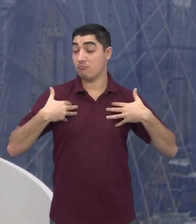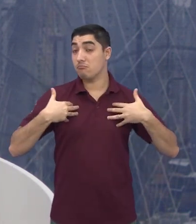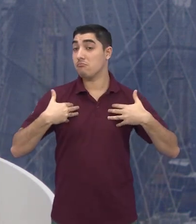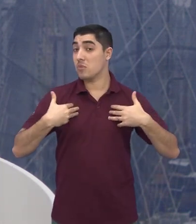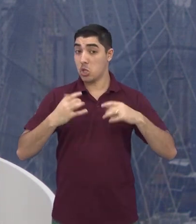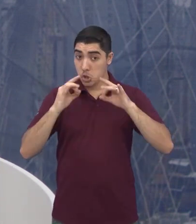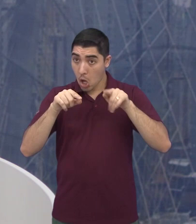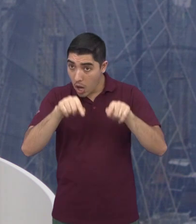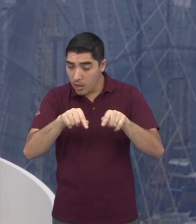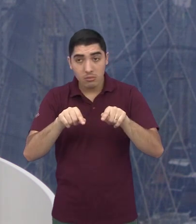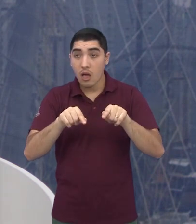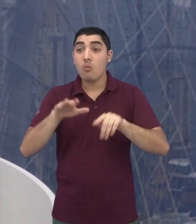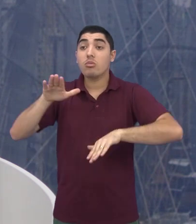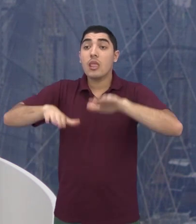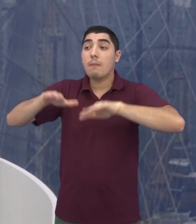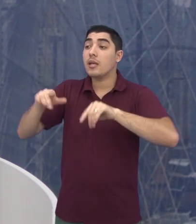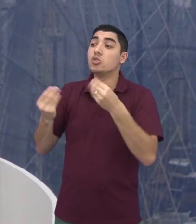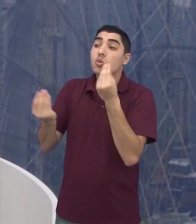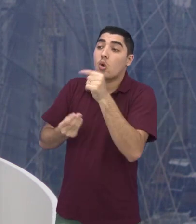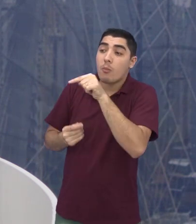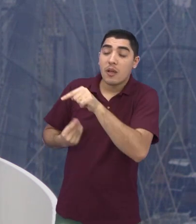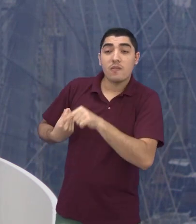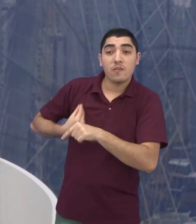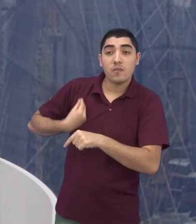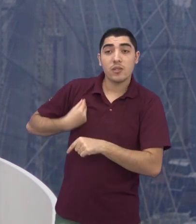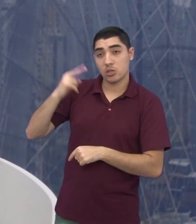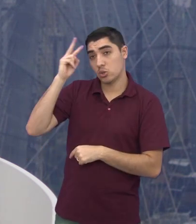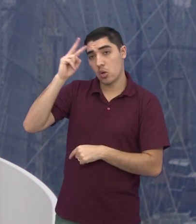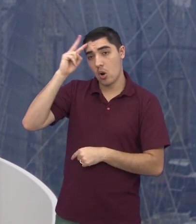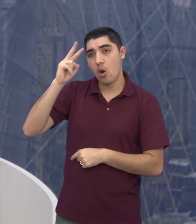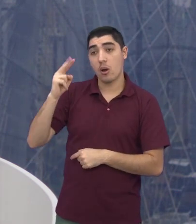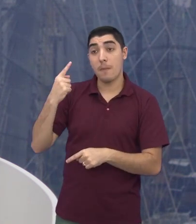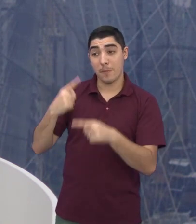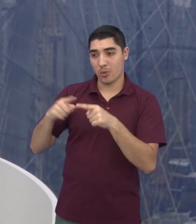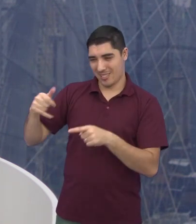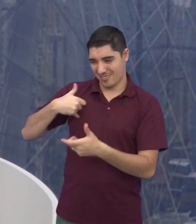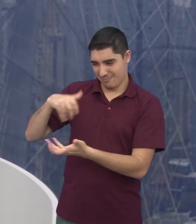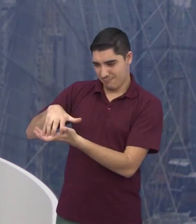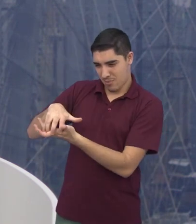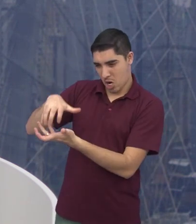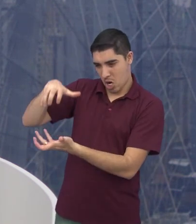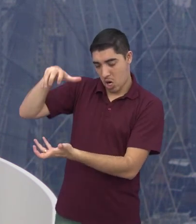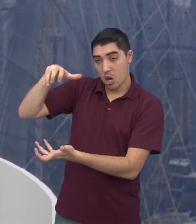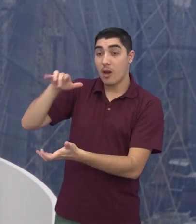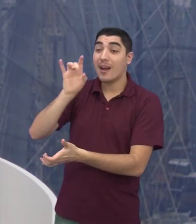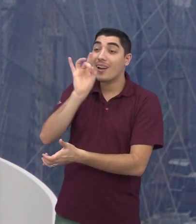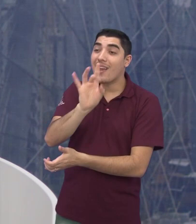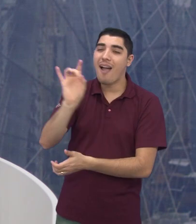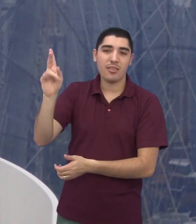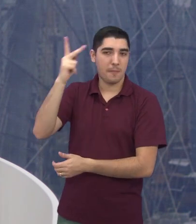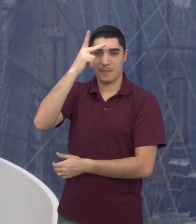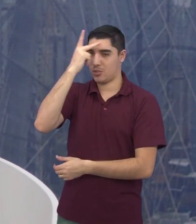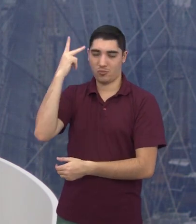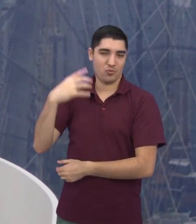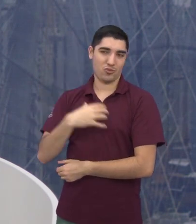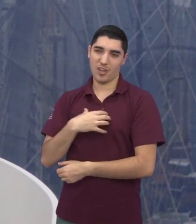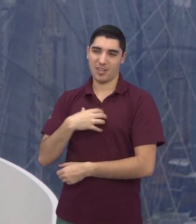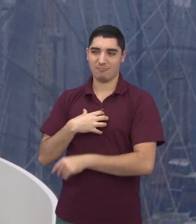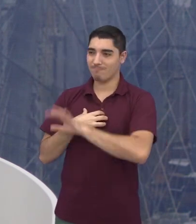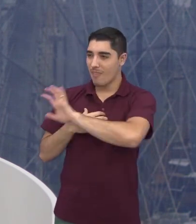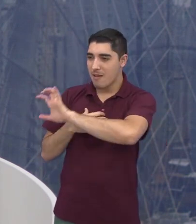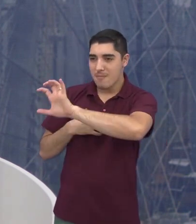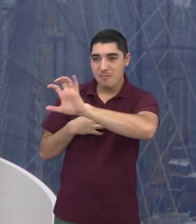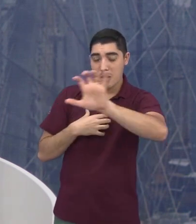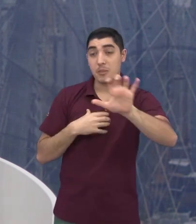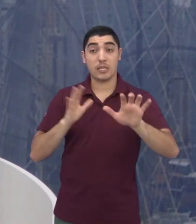Depende de como é a história de vida dessa pessoa, porque o envelhecimento, a velhice, ela é singular, ela é de cada um. Então, de